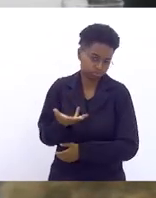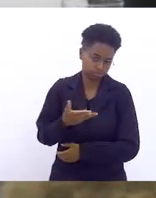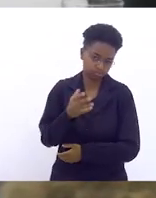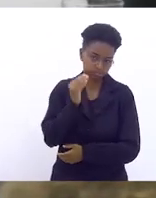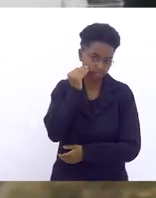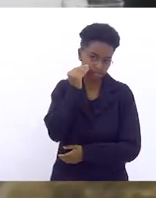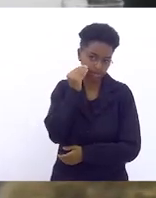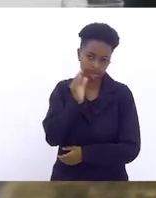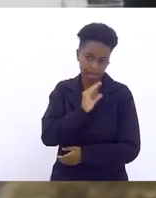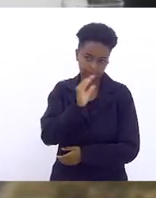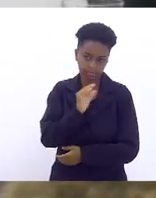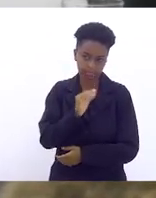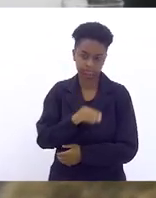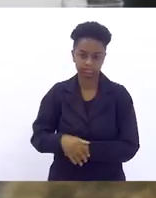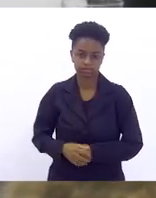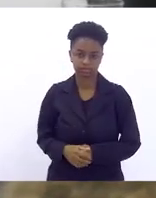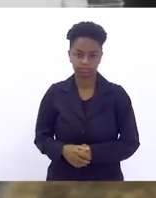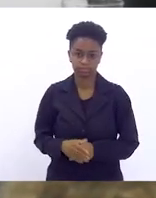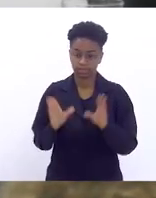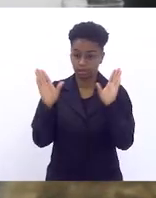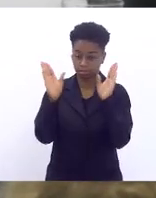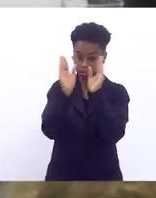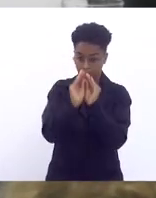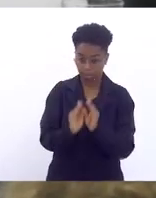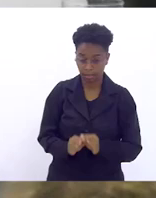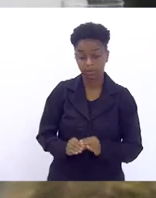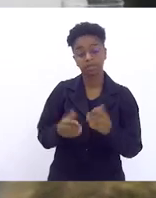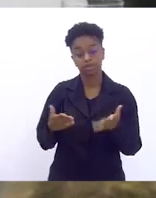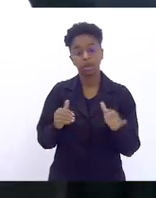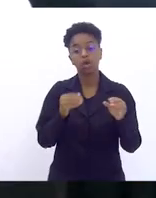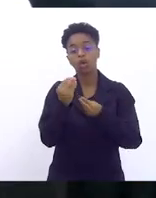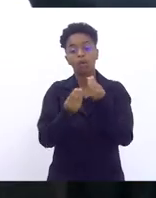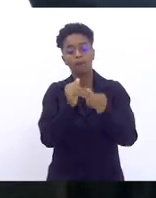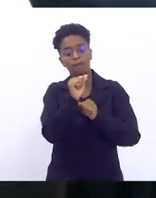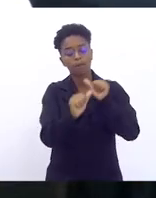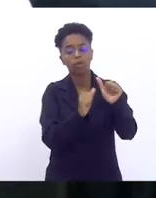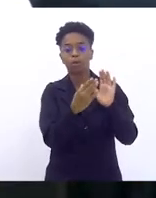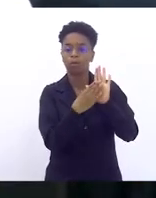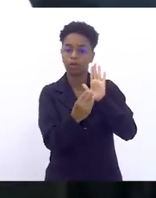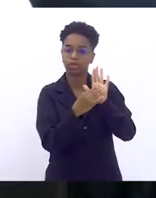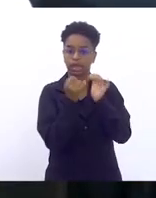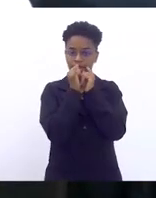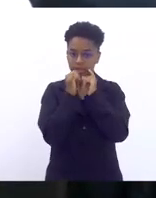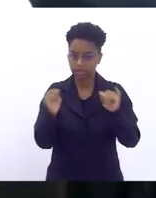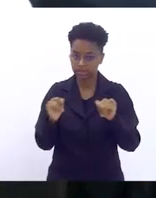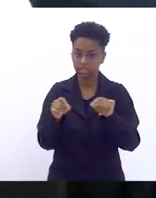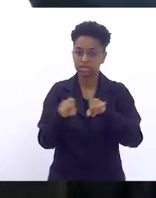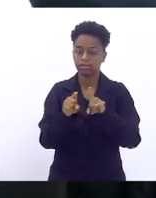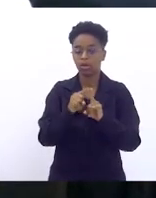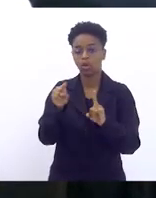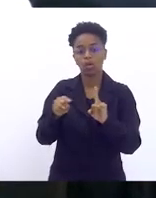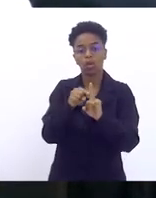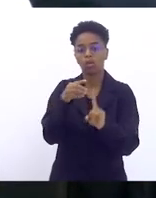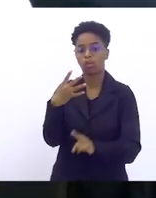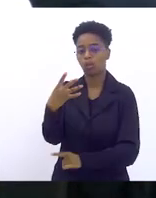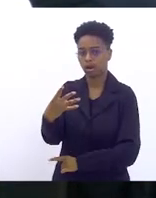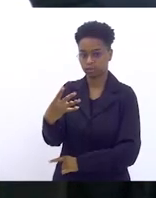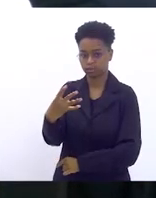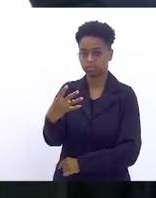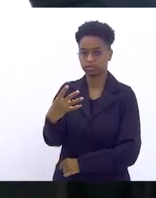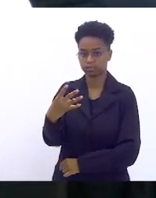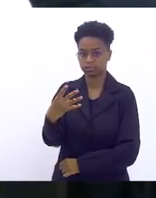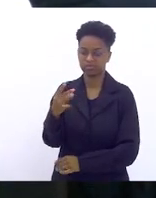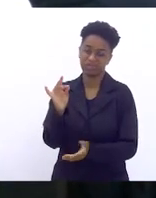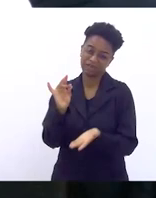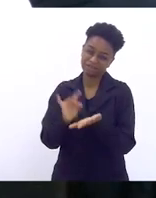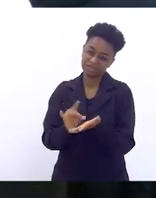vou tentar ser mais objetivo então transição energética e aí A Missão 4 na realidade